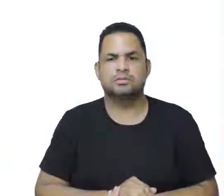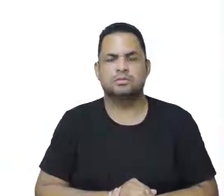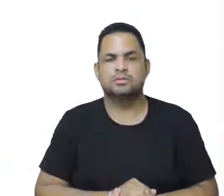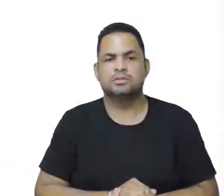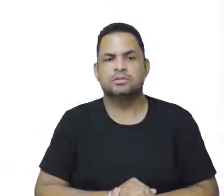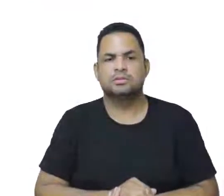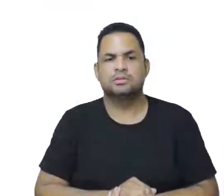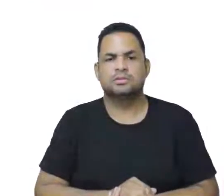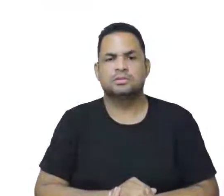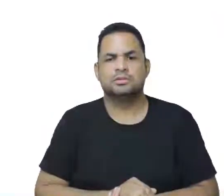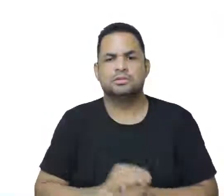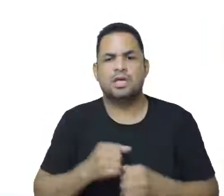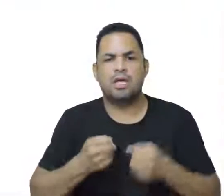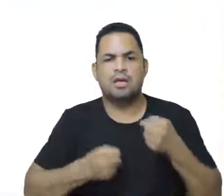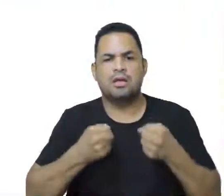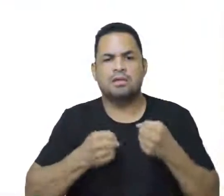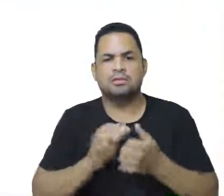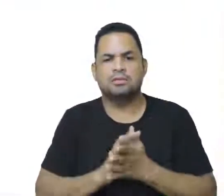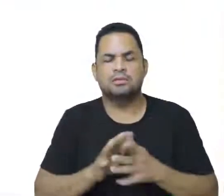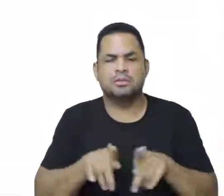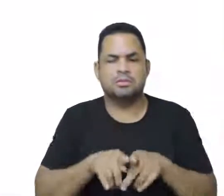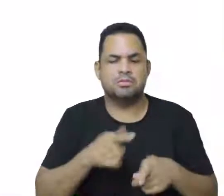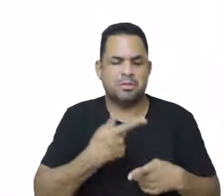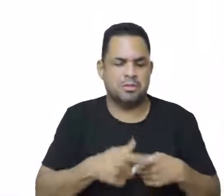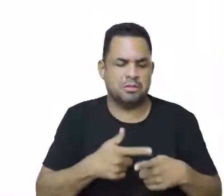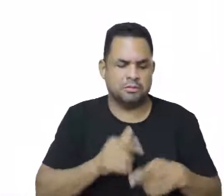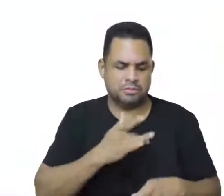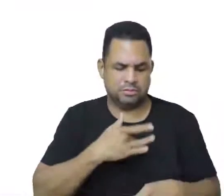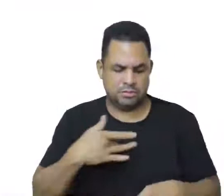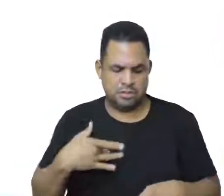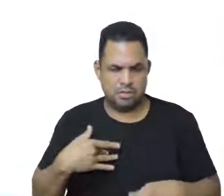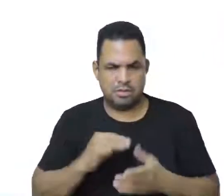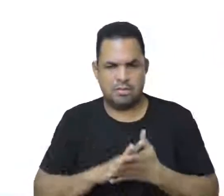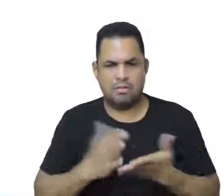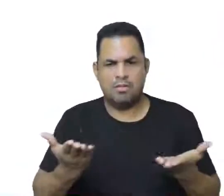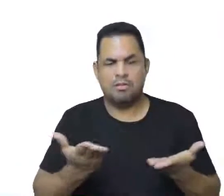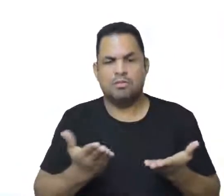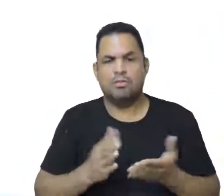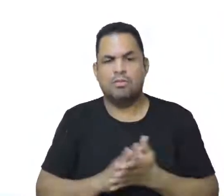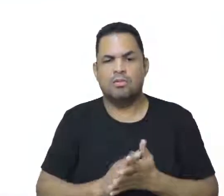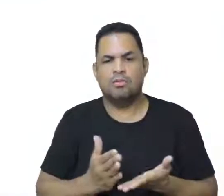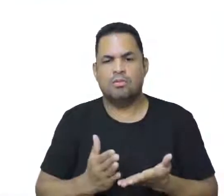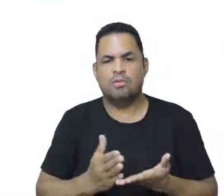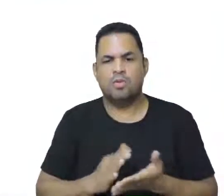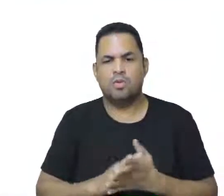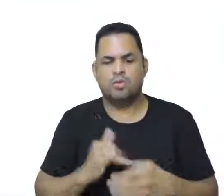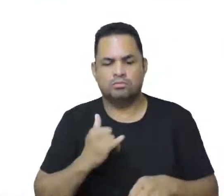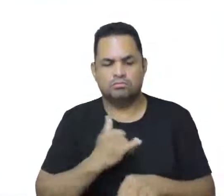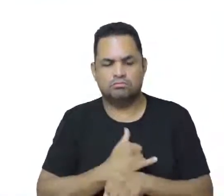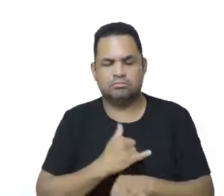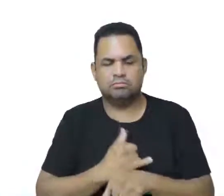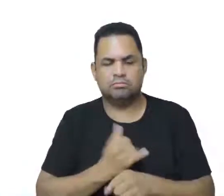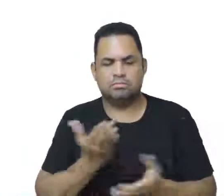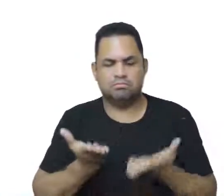construções e veículos, além de causar problemas na saúde, pois libera metais pesados como chumbo.